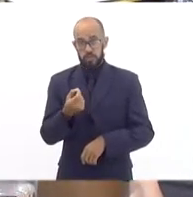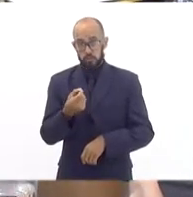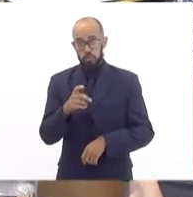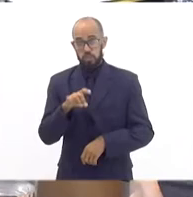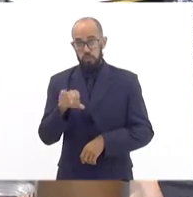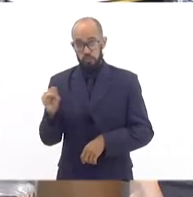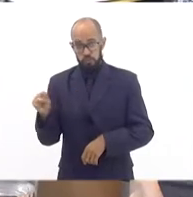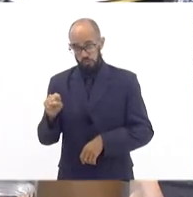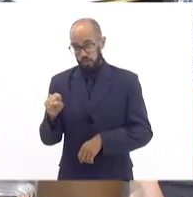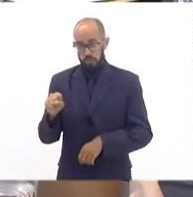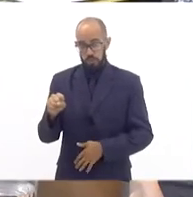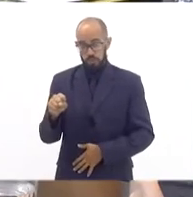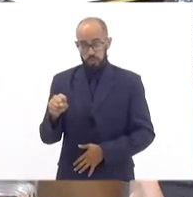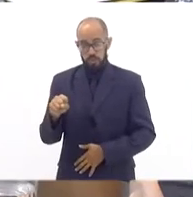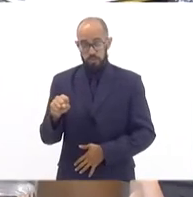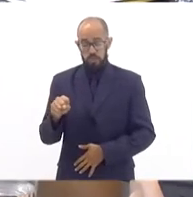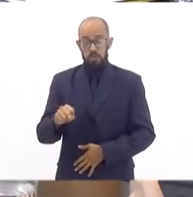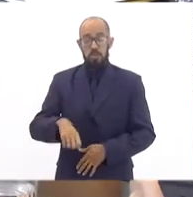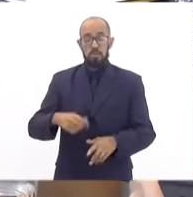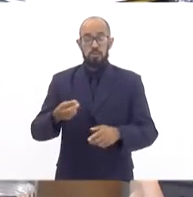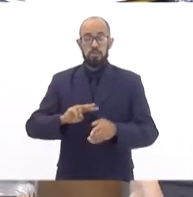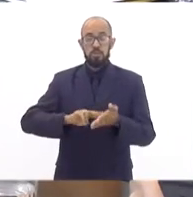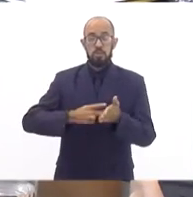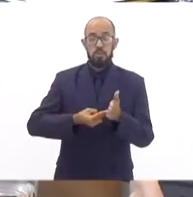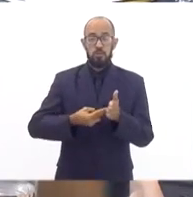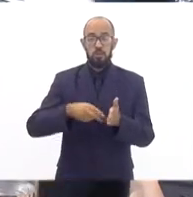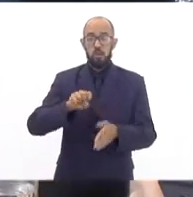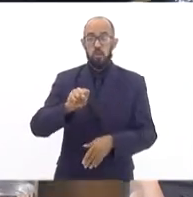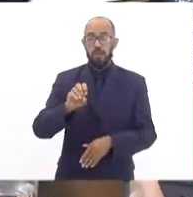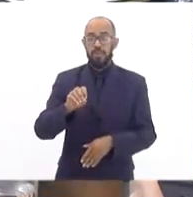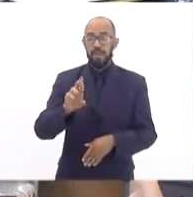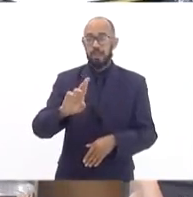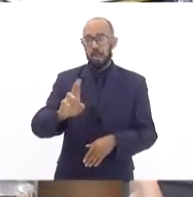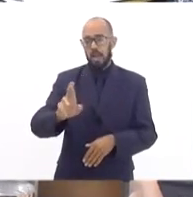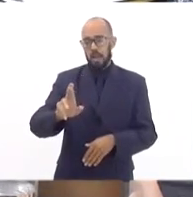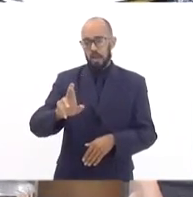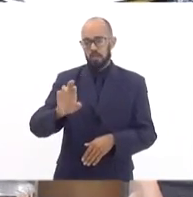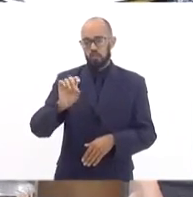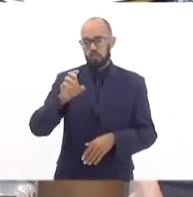são R$ 80,00 só na tarifa de trem.